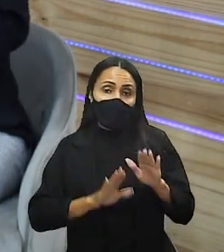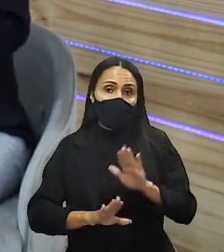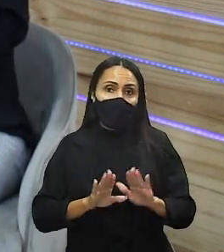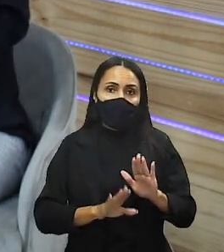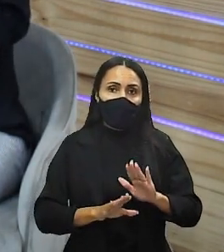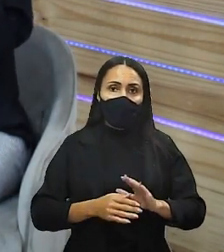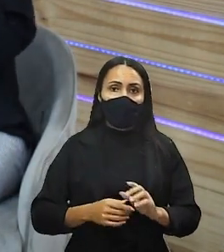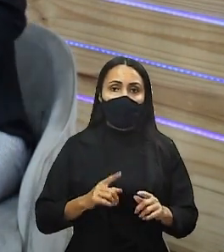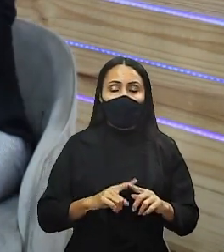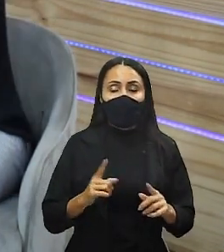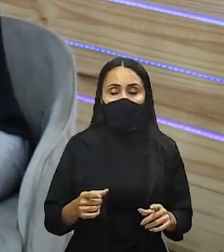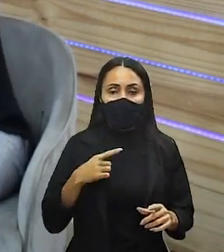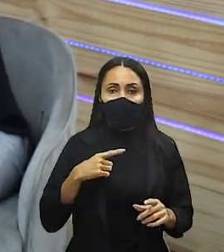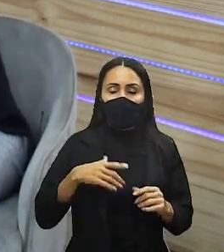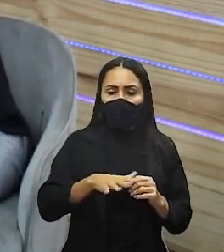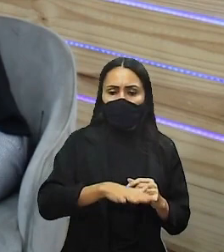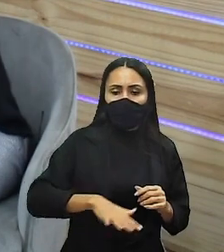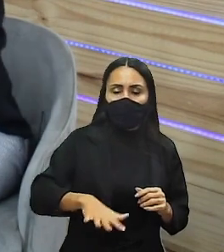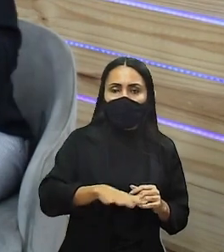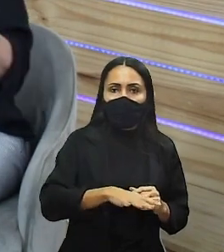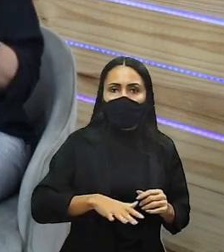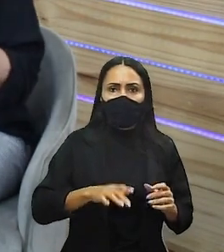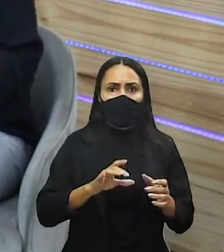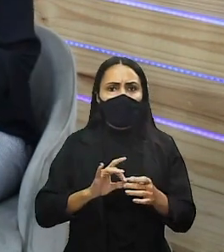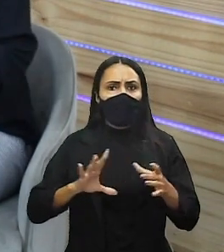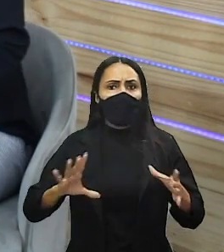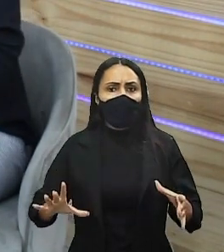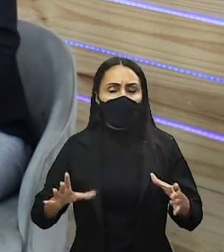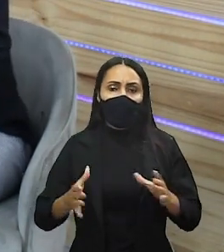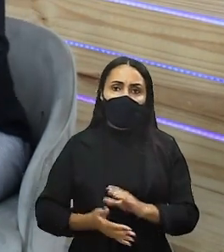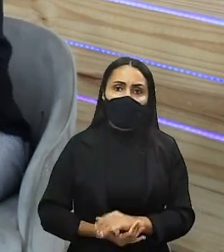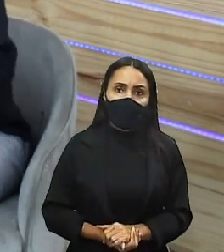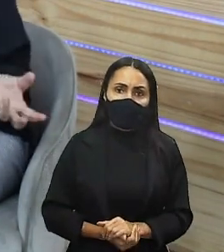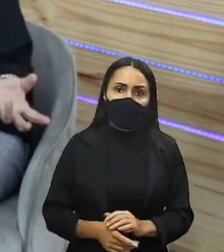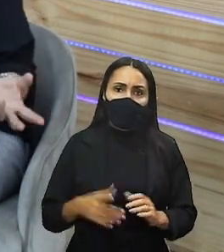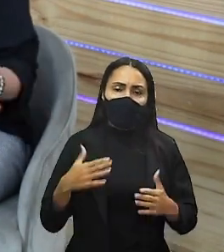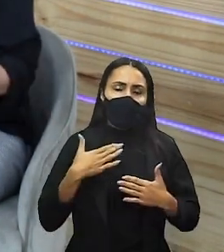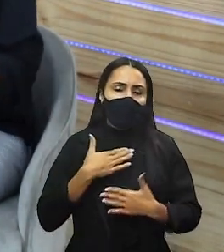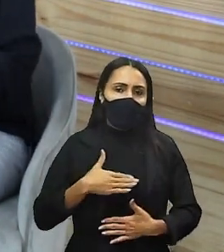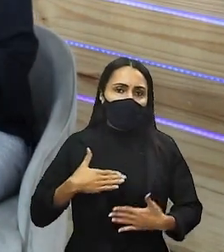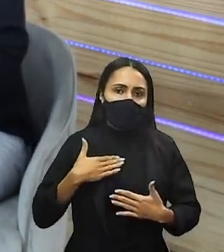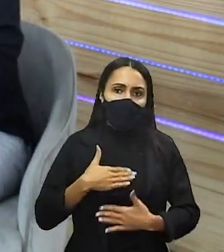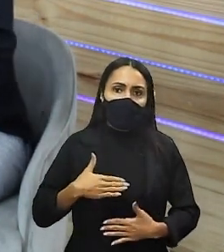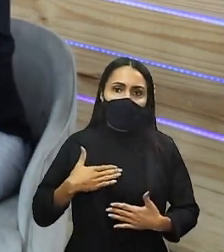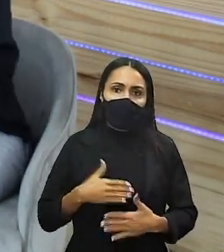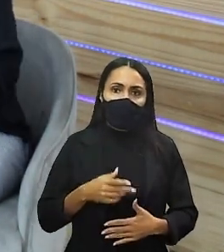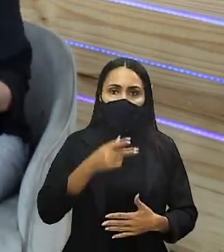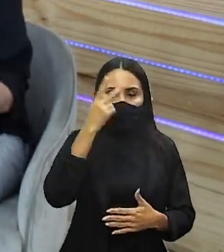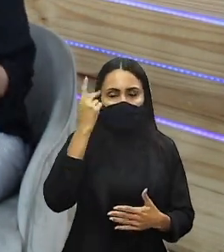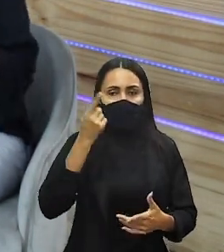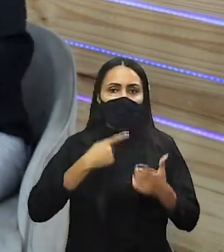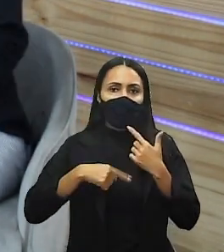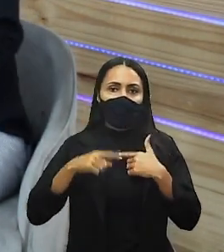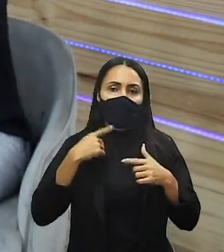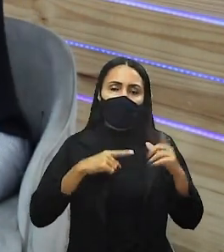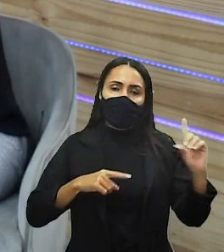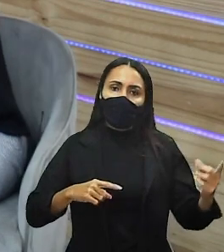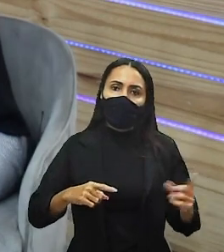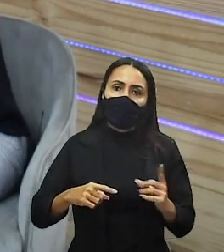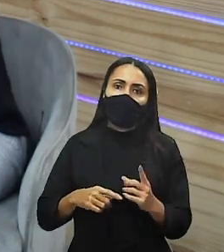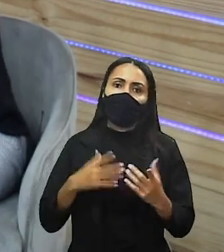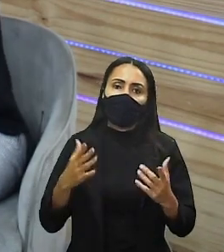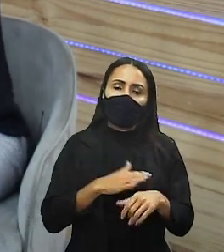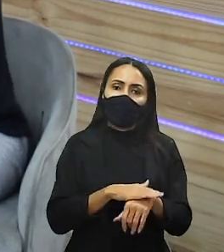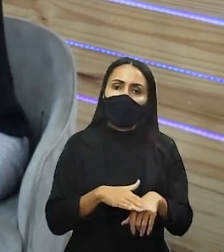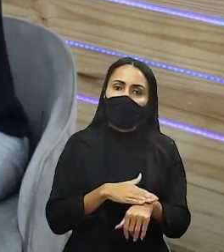a questão de ter um ambiente mais aberto, um ambiente que dê prazer, um ambiente que as pessoas sintam vontade de ir, que você vá lá